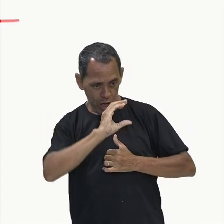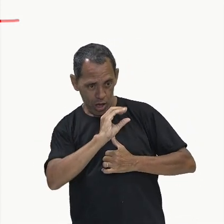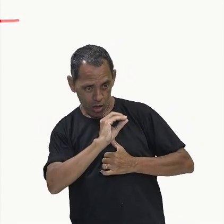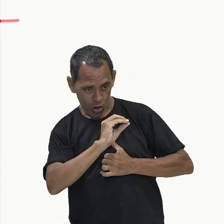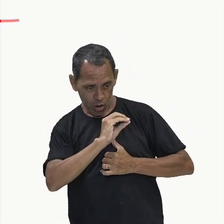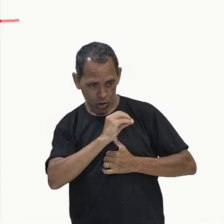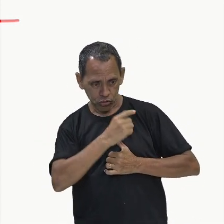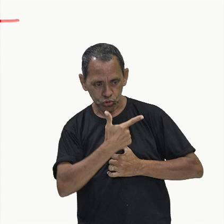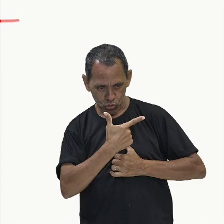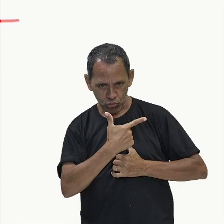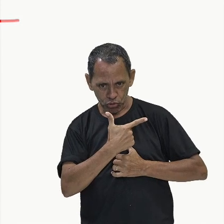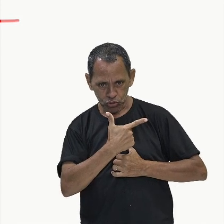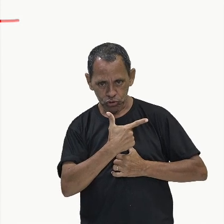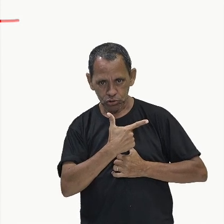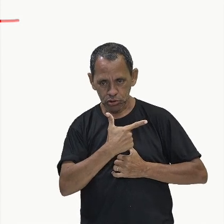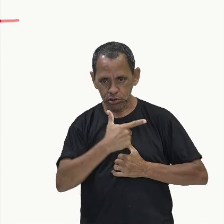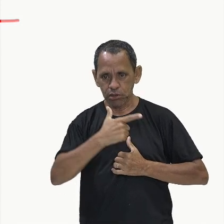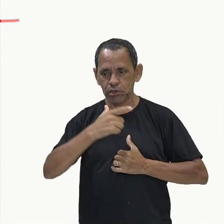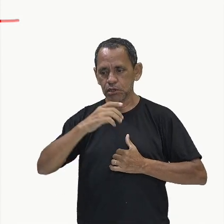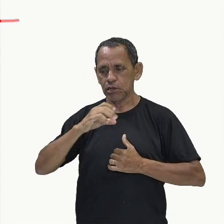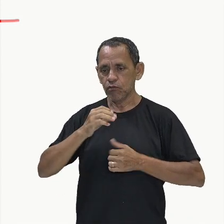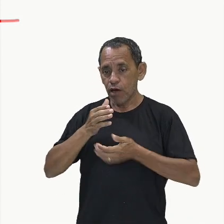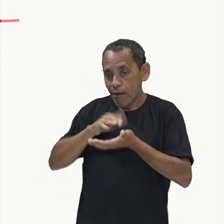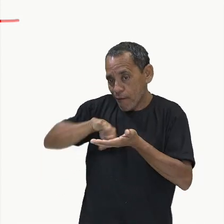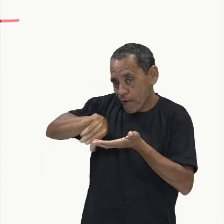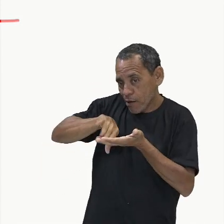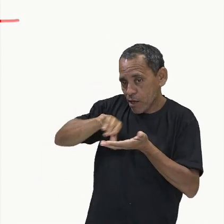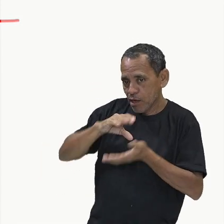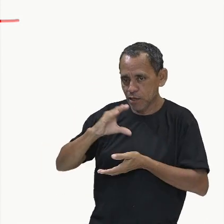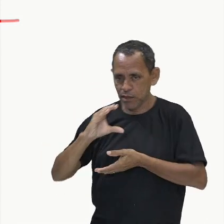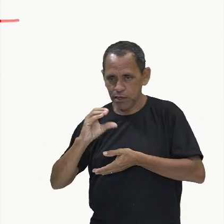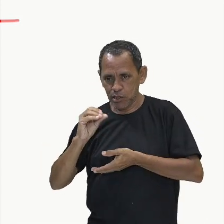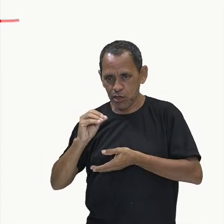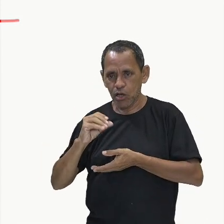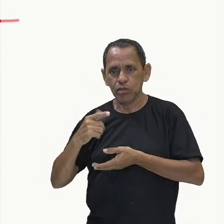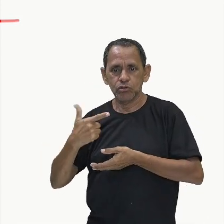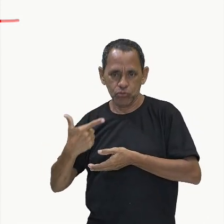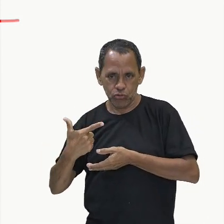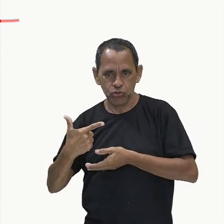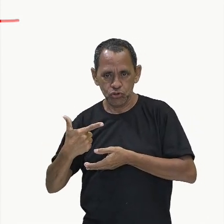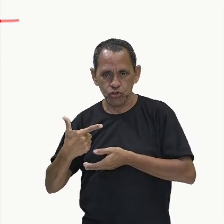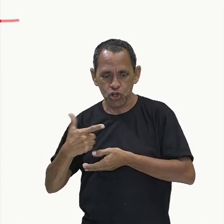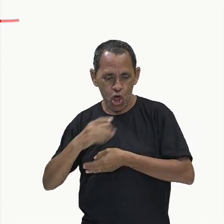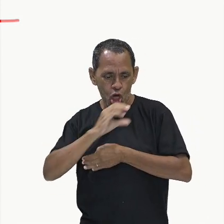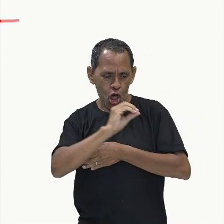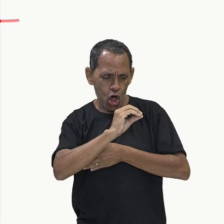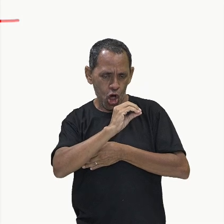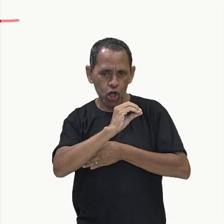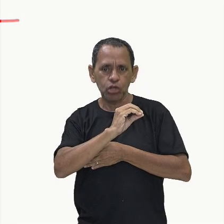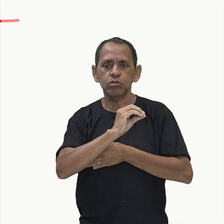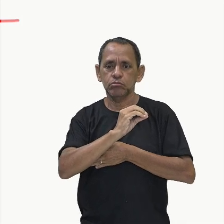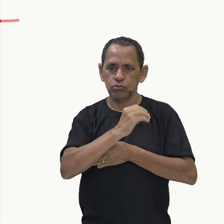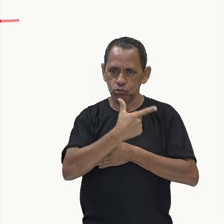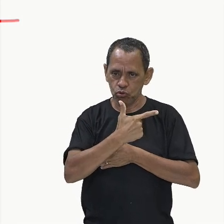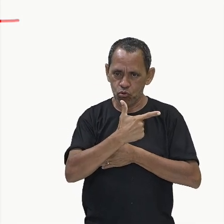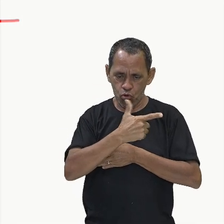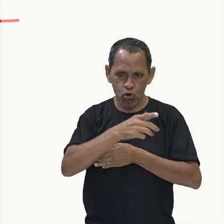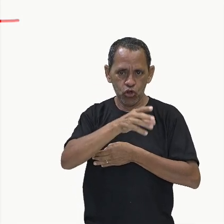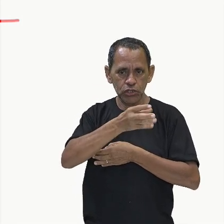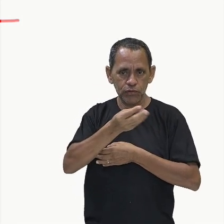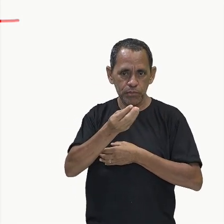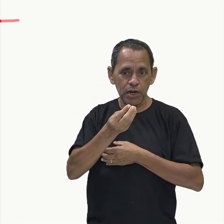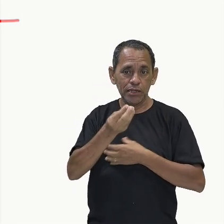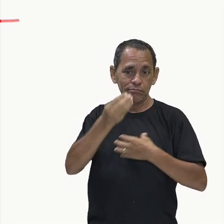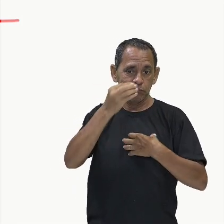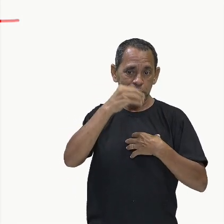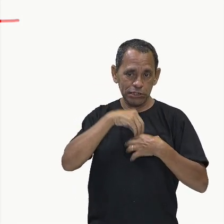sangue, tá? E o CO2 vai ser eliminado nesse momento.